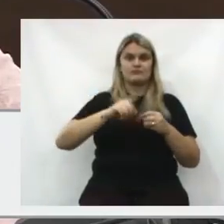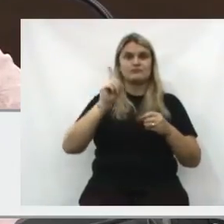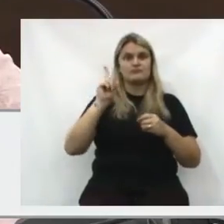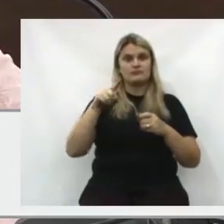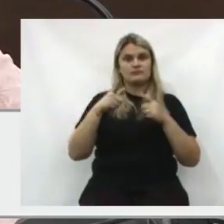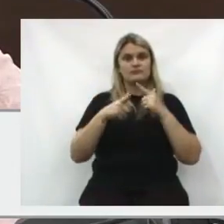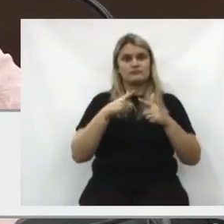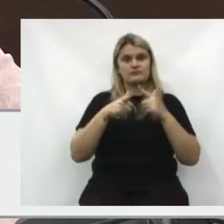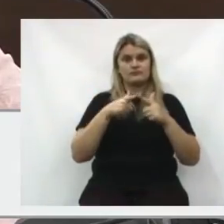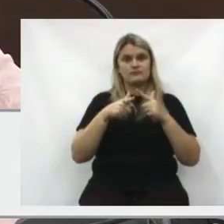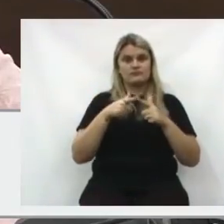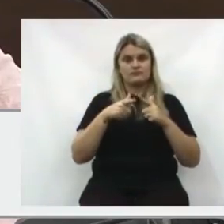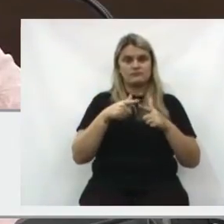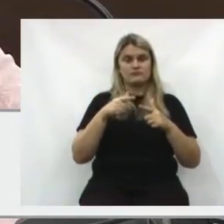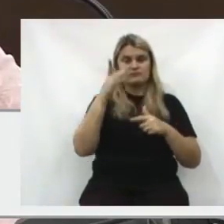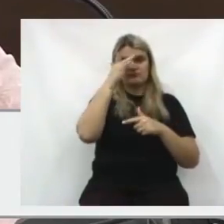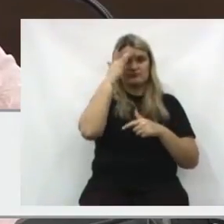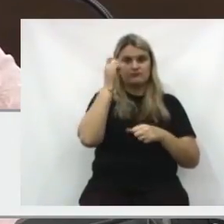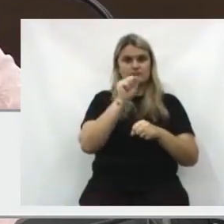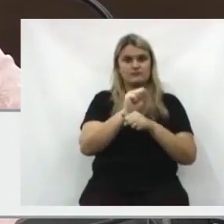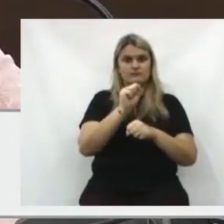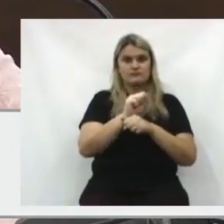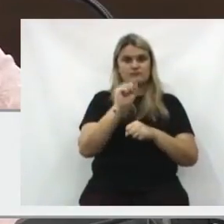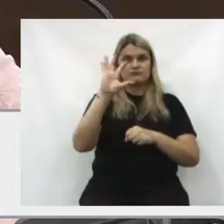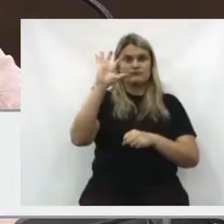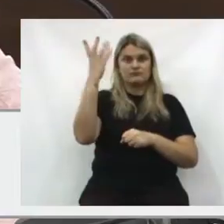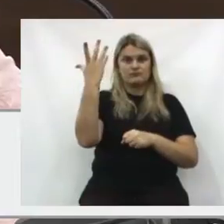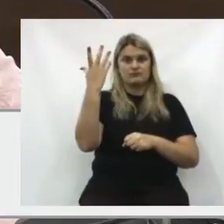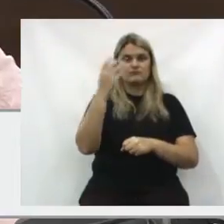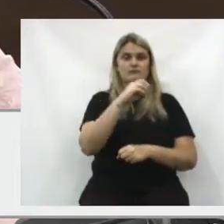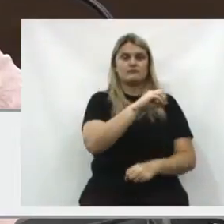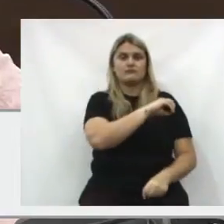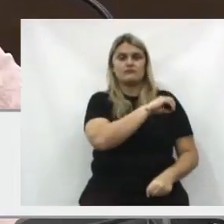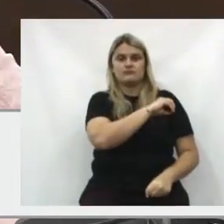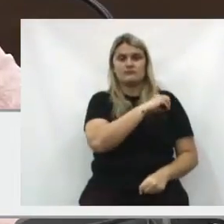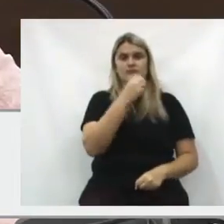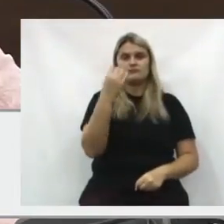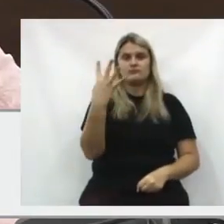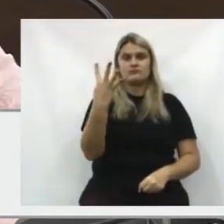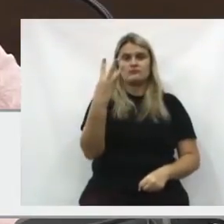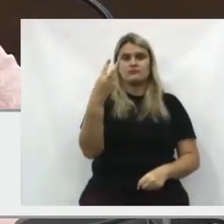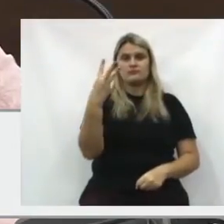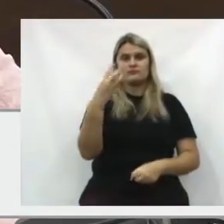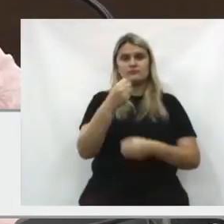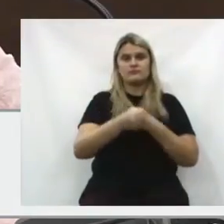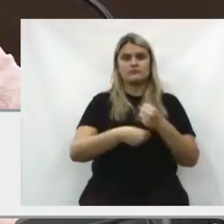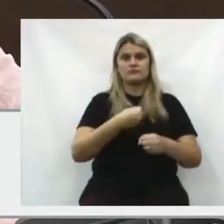o seu lugar, trazendo prejuízos para a população. Número